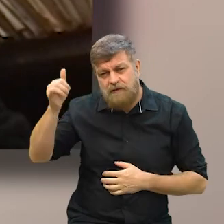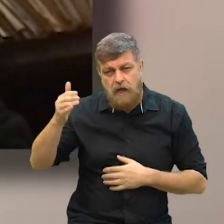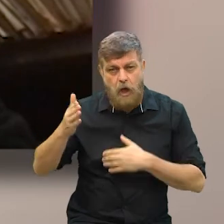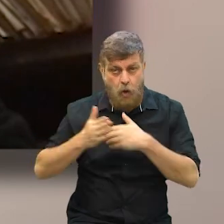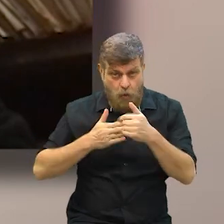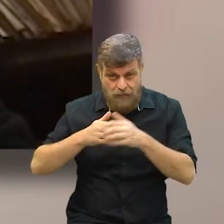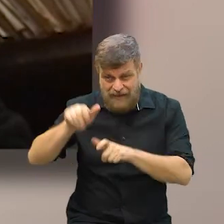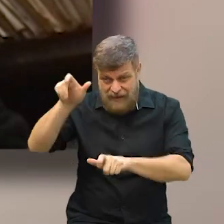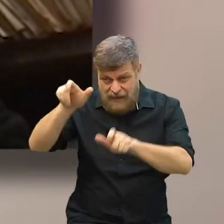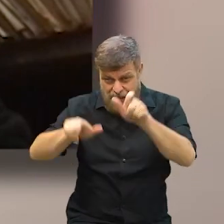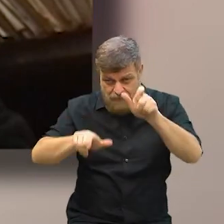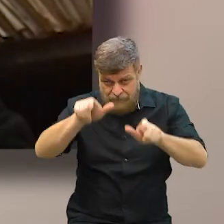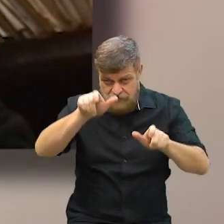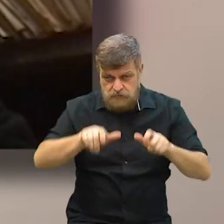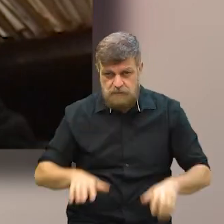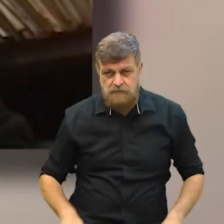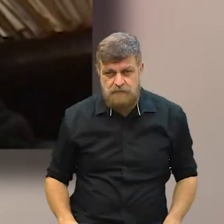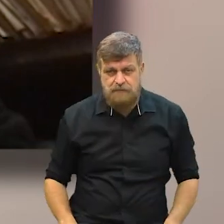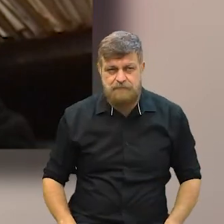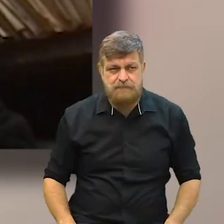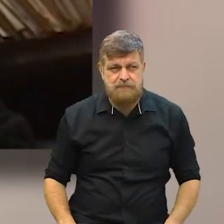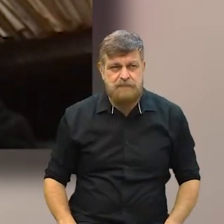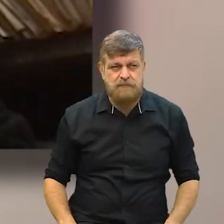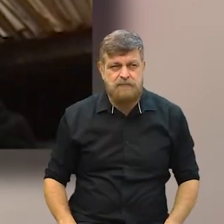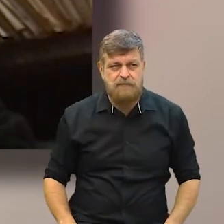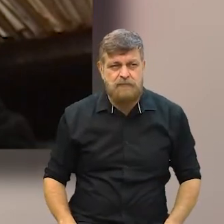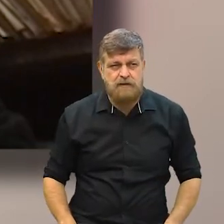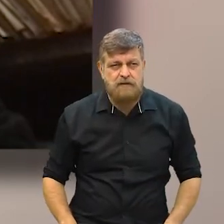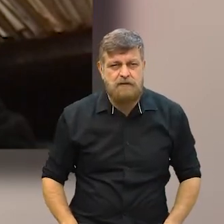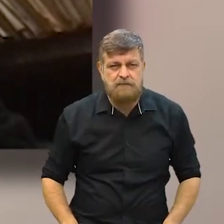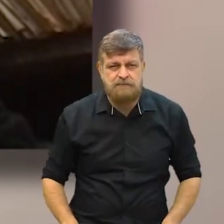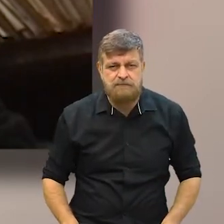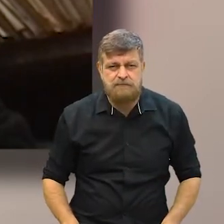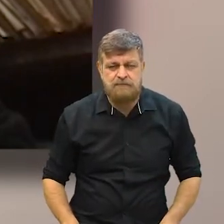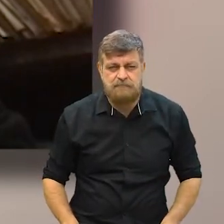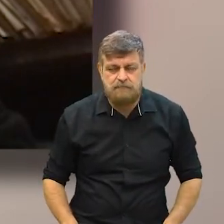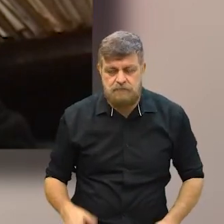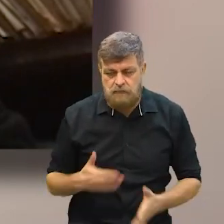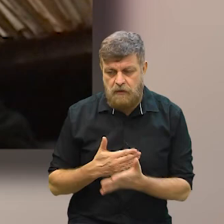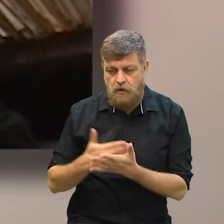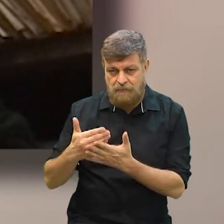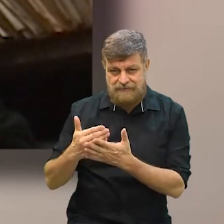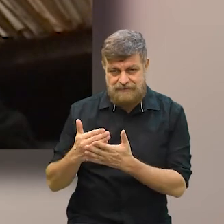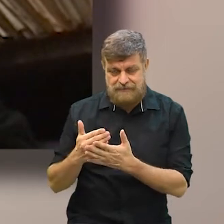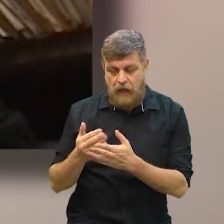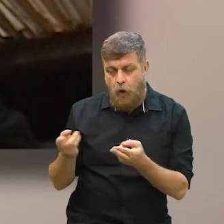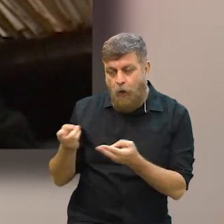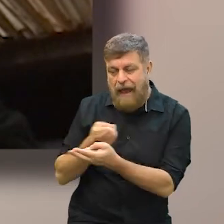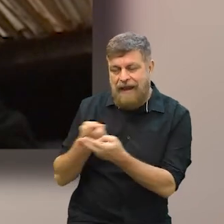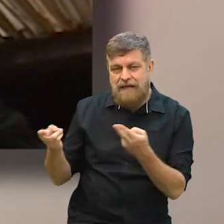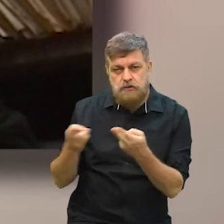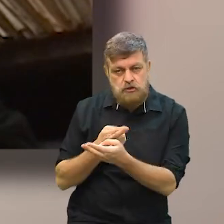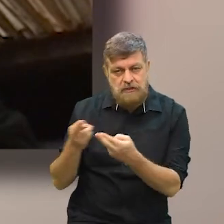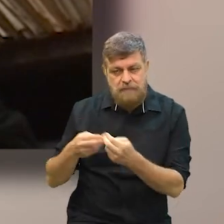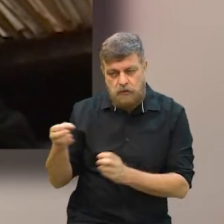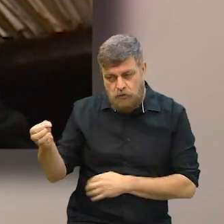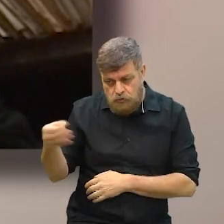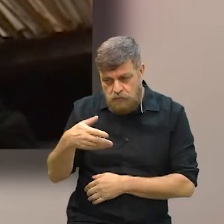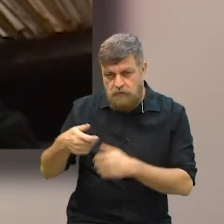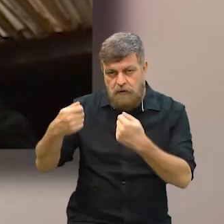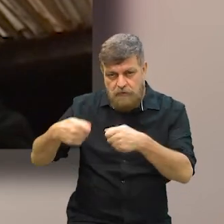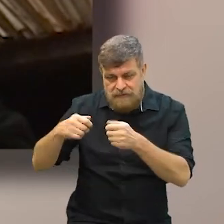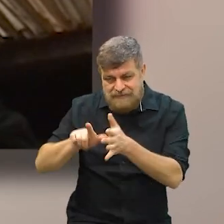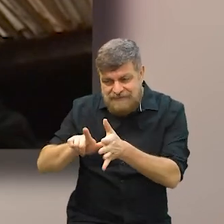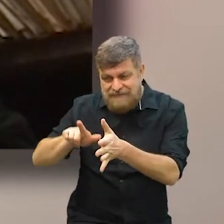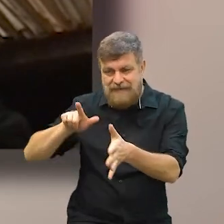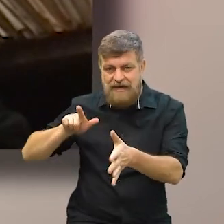Qualquer pessoa que vai iniciar um novo relacionamento